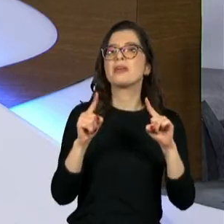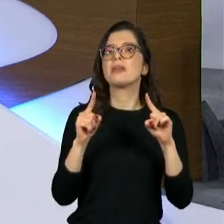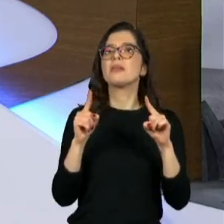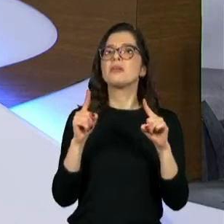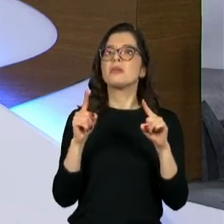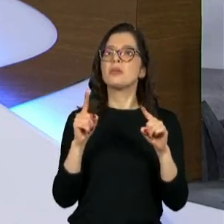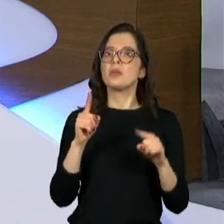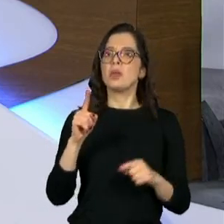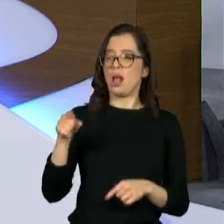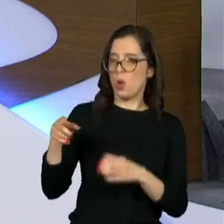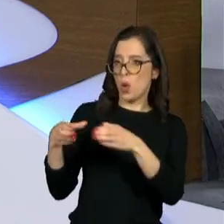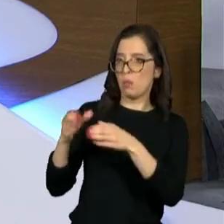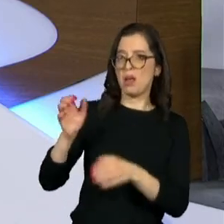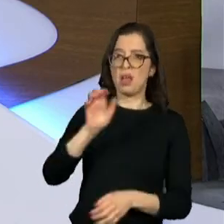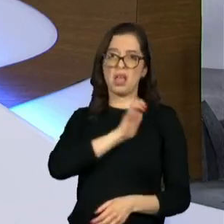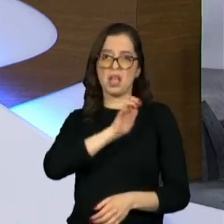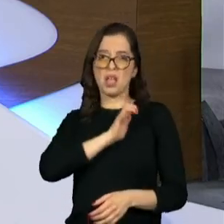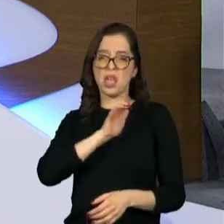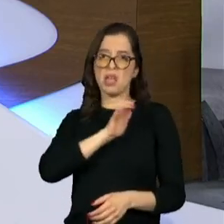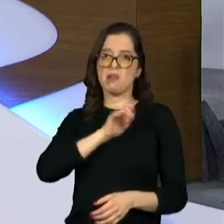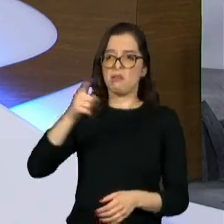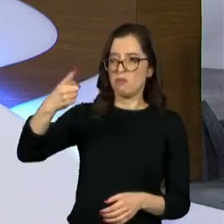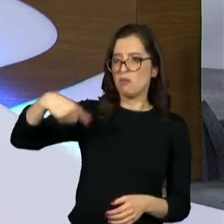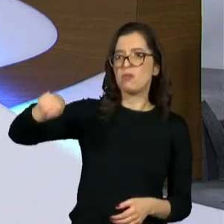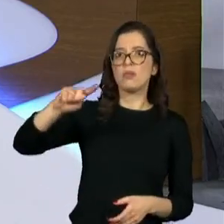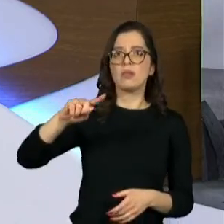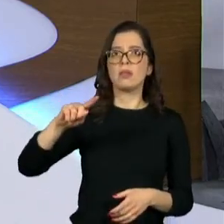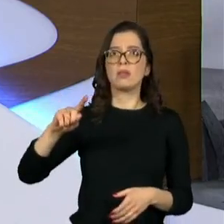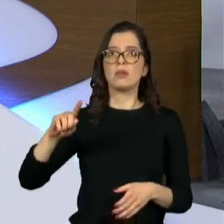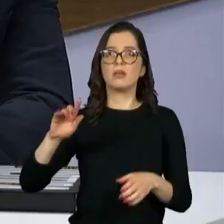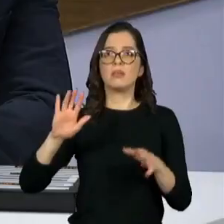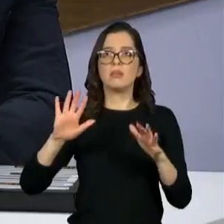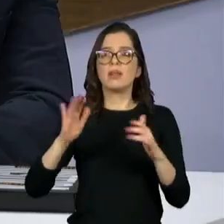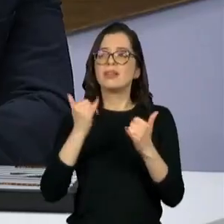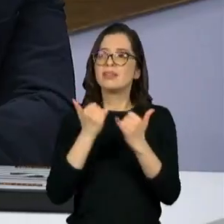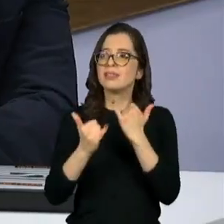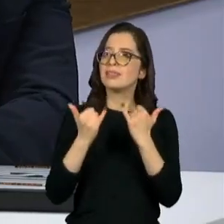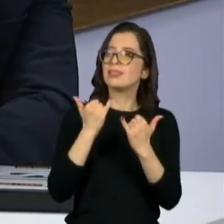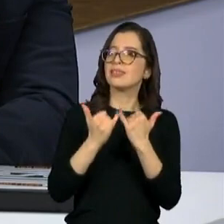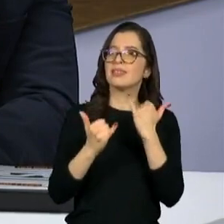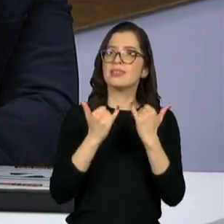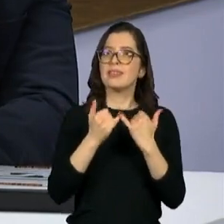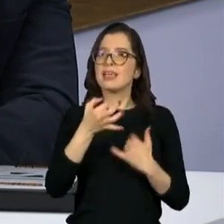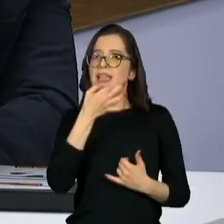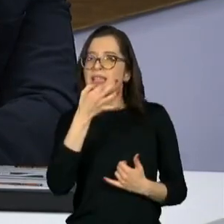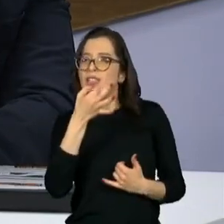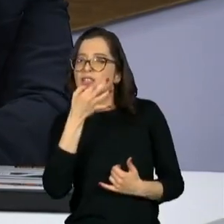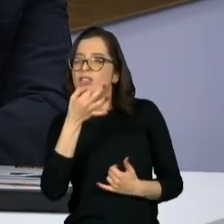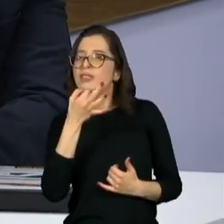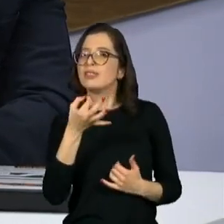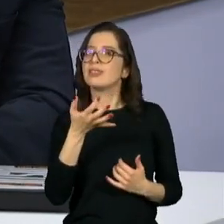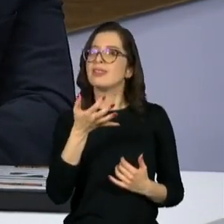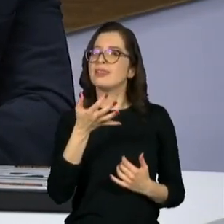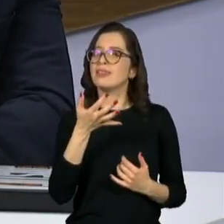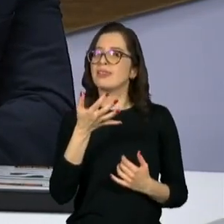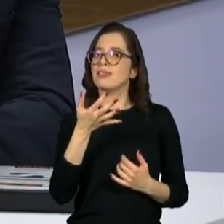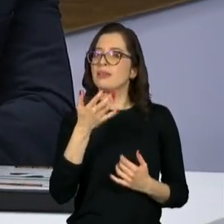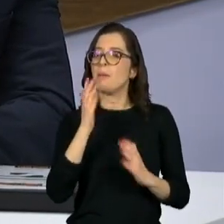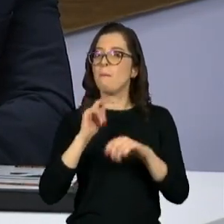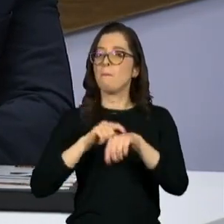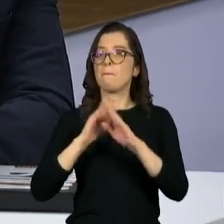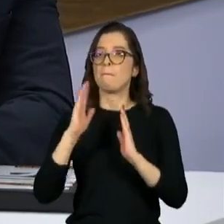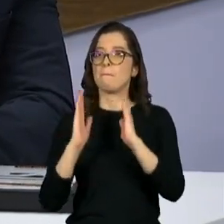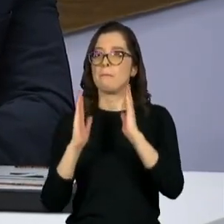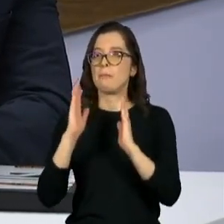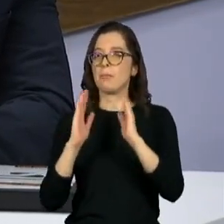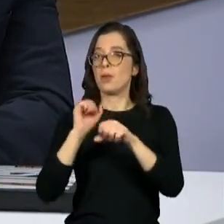ele é bastante similar a uma crítica que a gente ouviu durante a pandemia às elites tecnocráticas